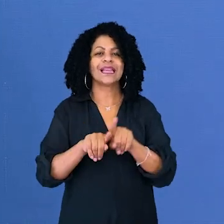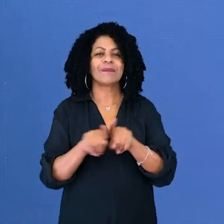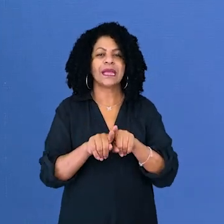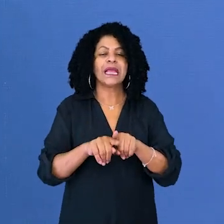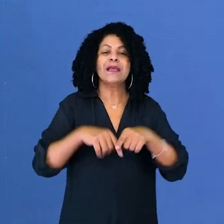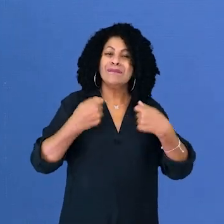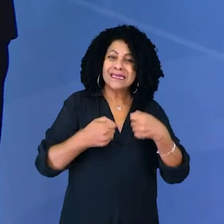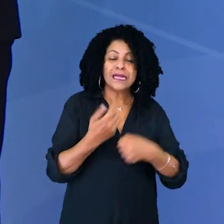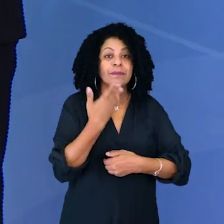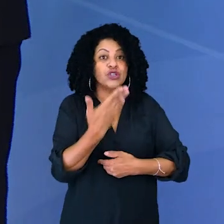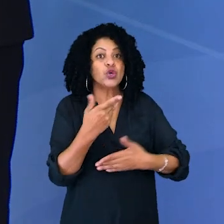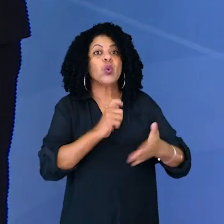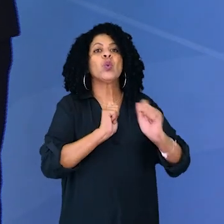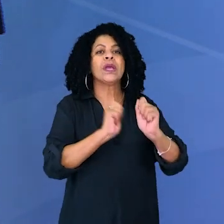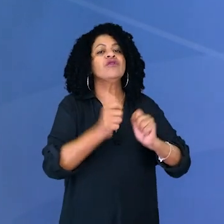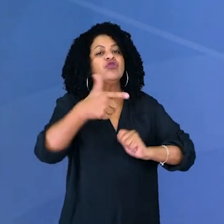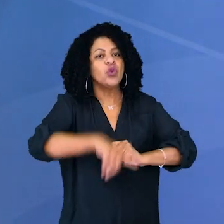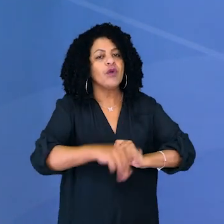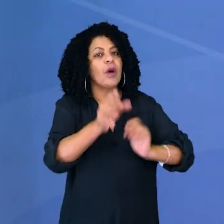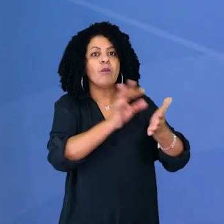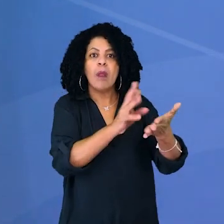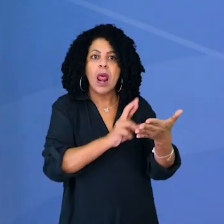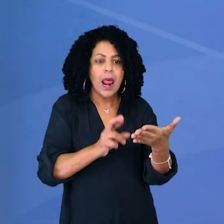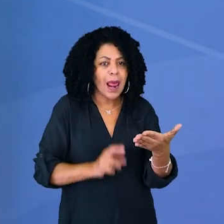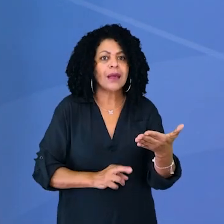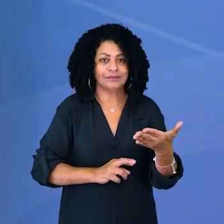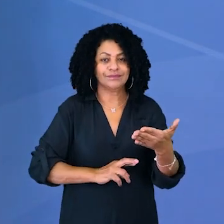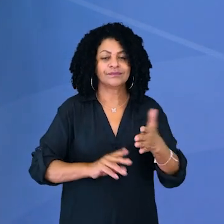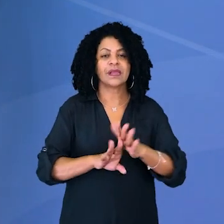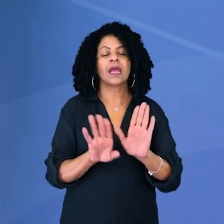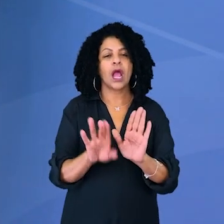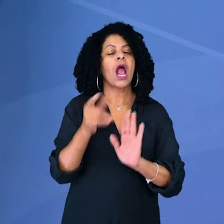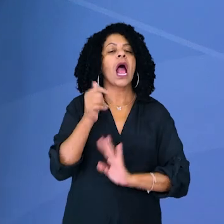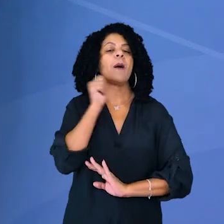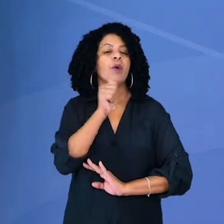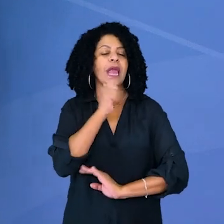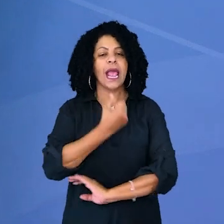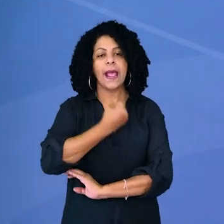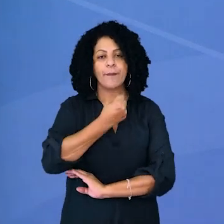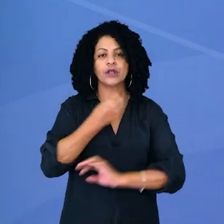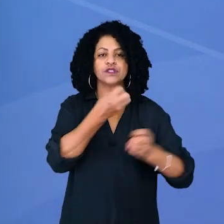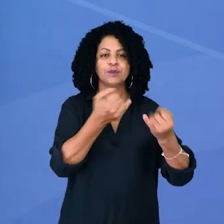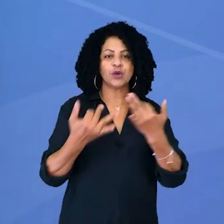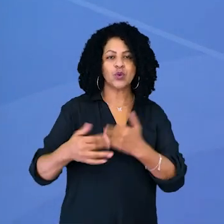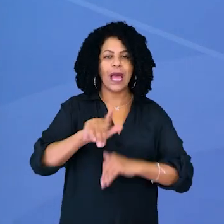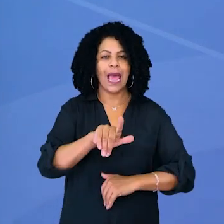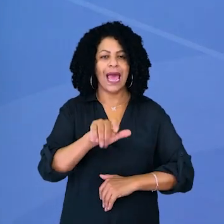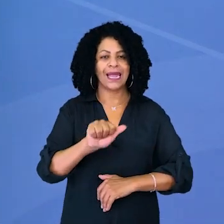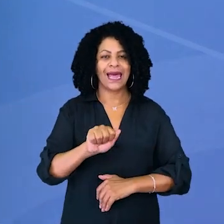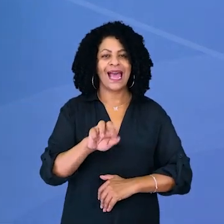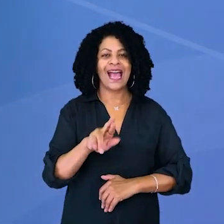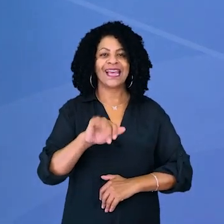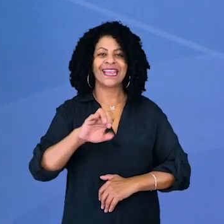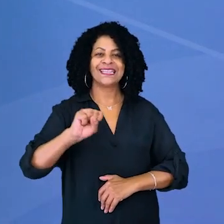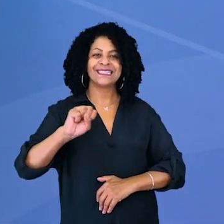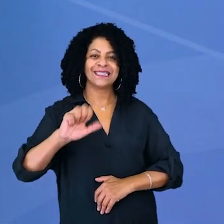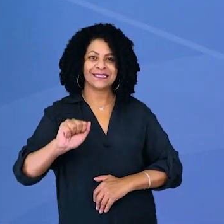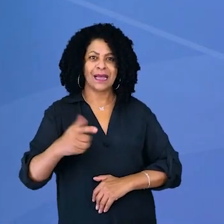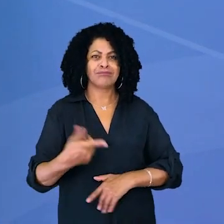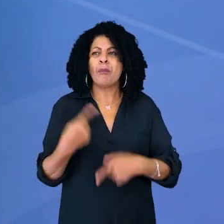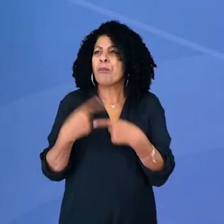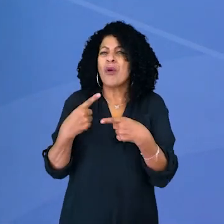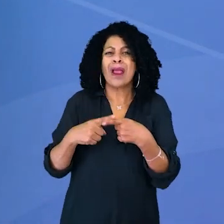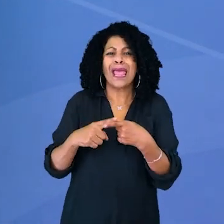seja reexaminado. Quem explica os detalhes da decisão da segunda turma é a repórter Larice de Paula. Oi, Larice, explica pra gente por que as